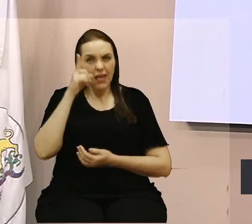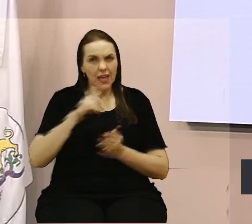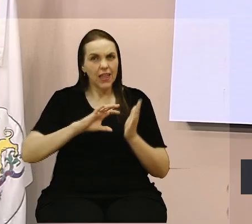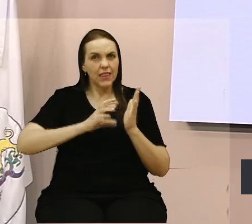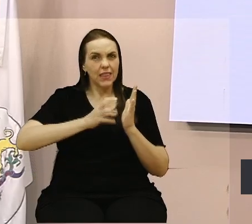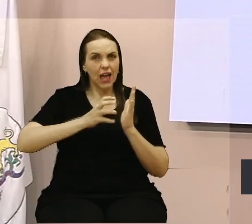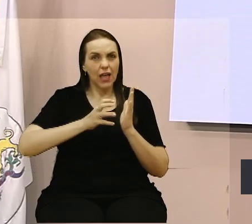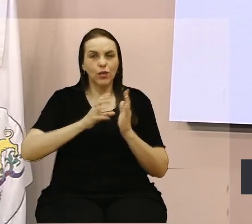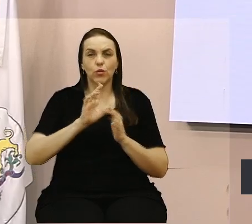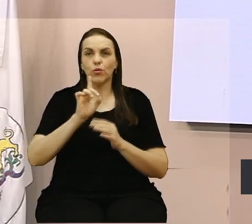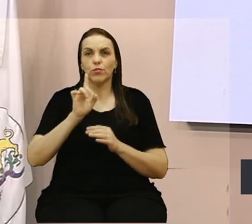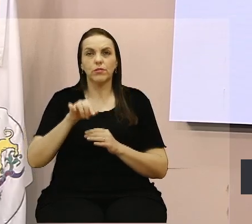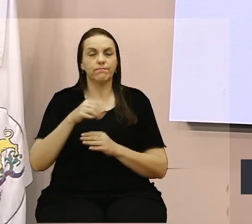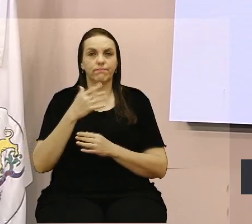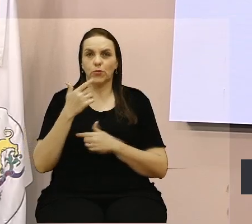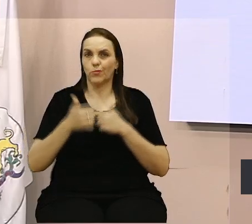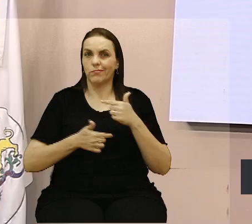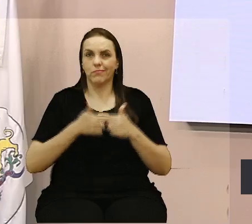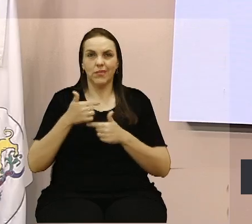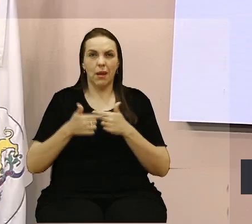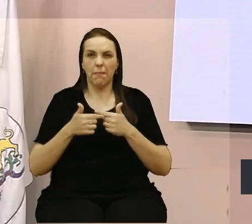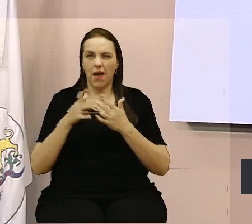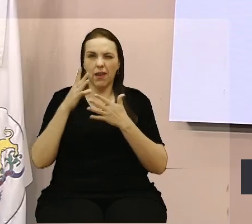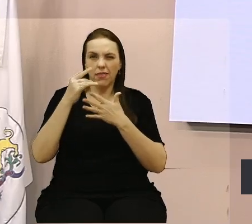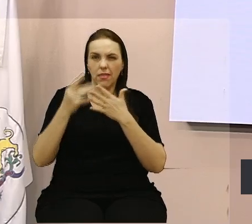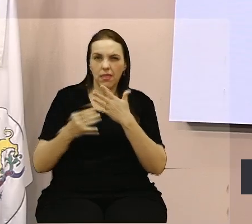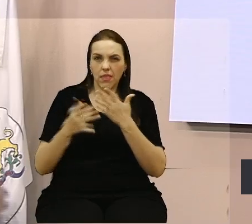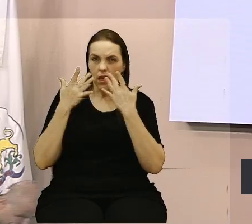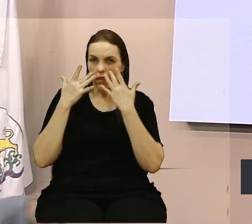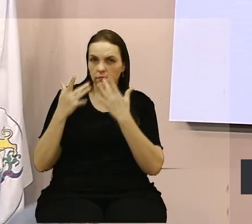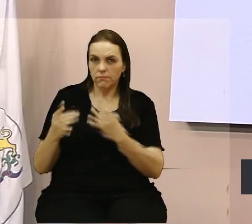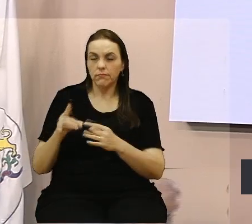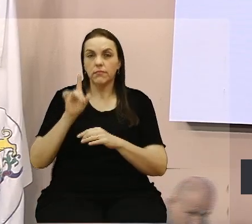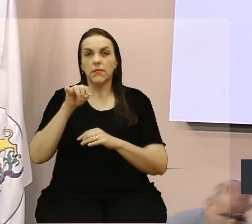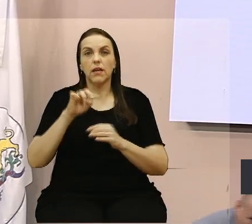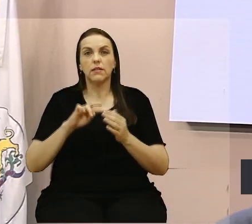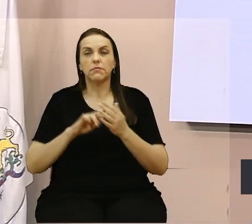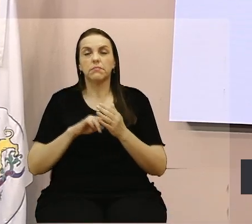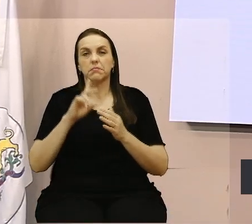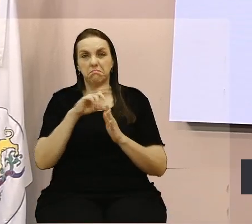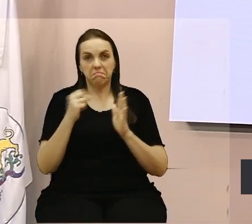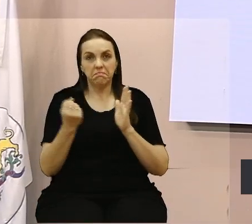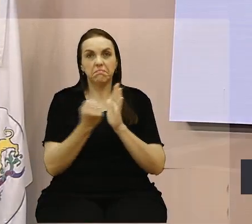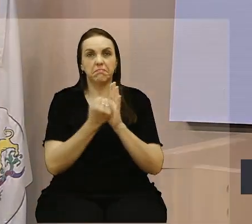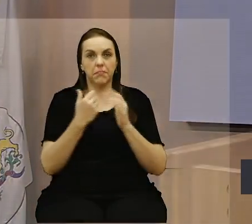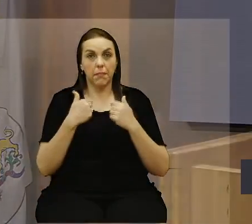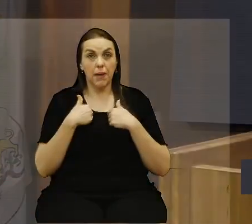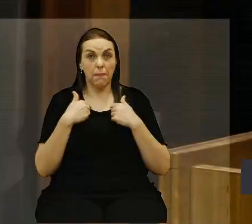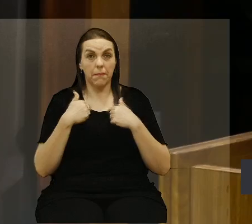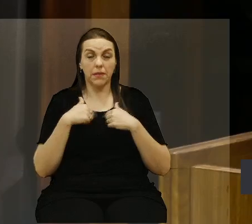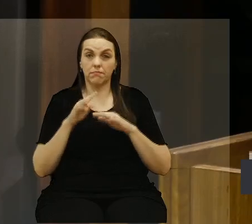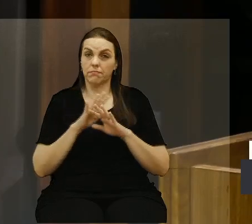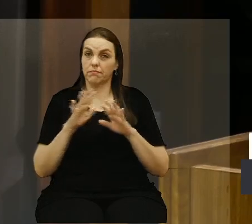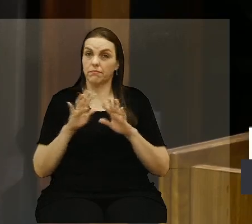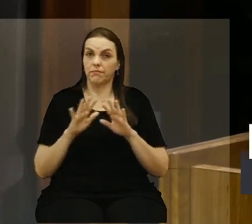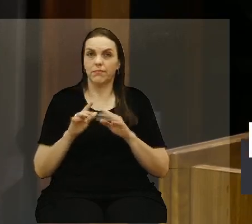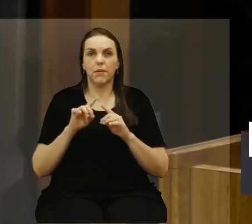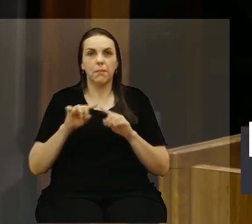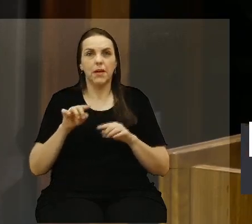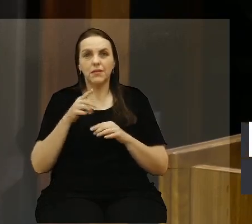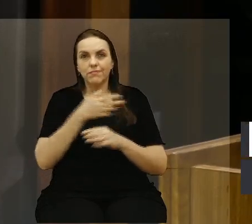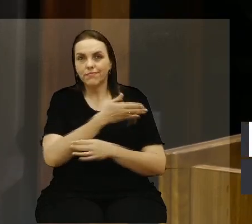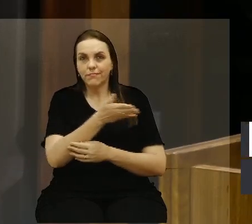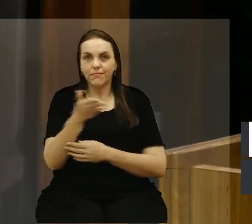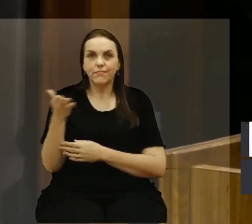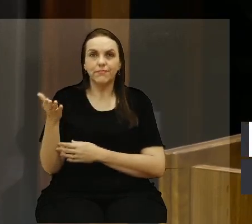gente não se trabalha muito, mas é de extremo significado. Talvez, para mim, não me atinja esse dado, mas para muitos